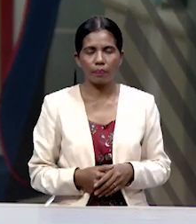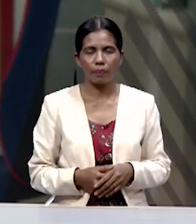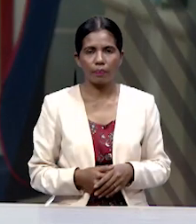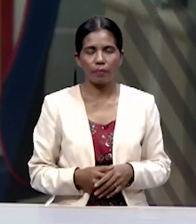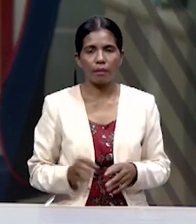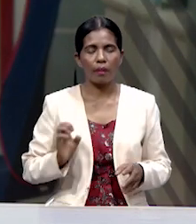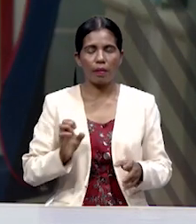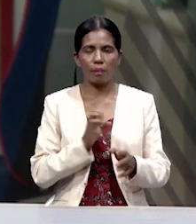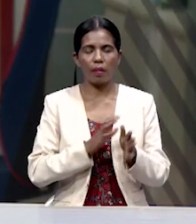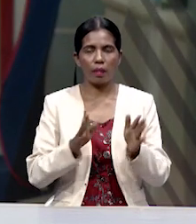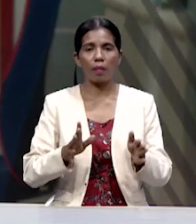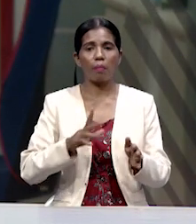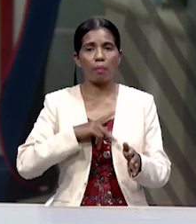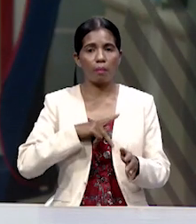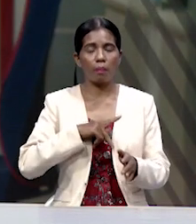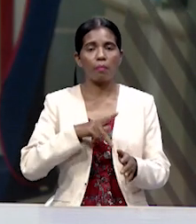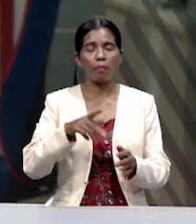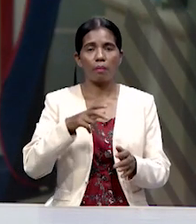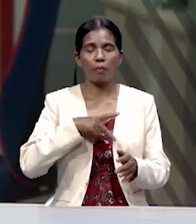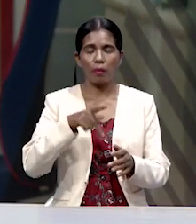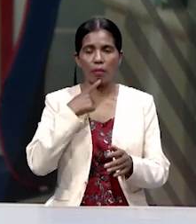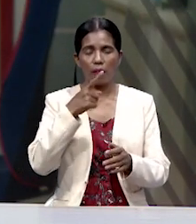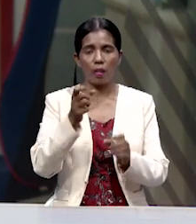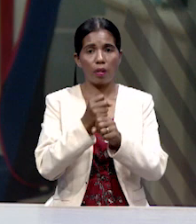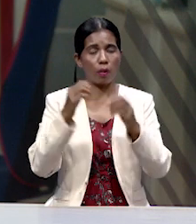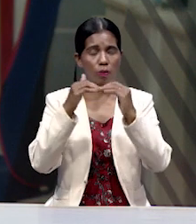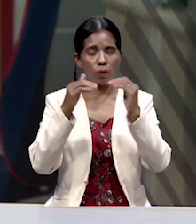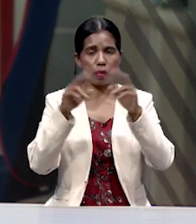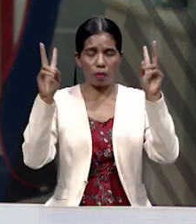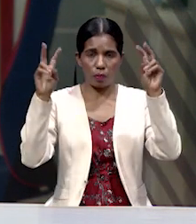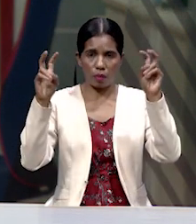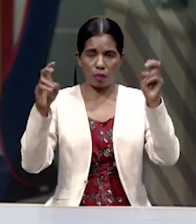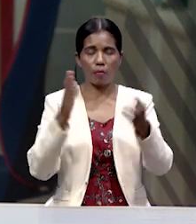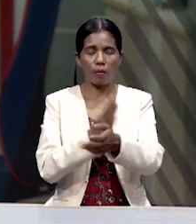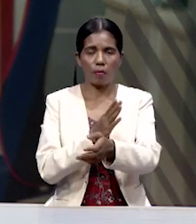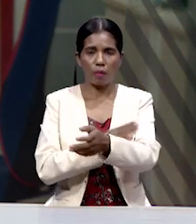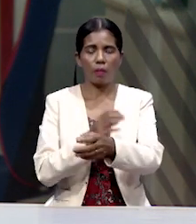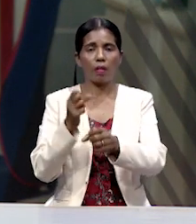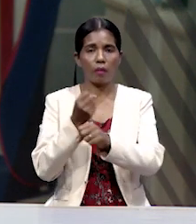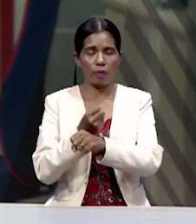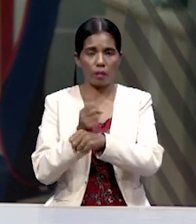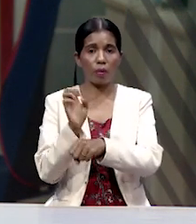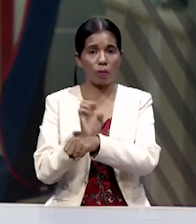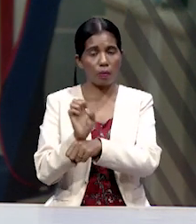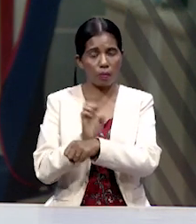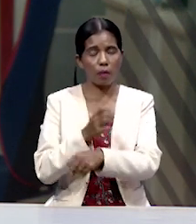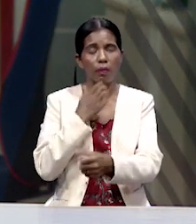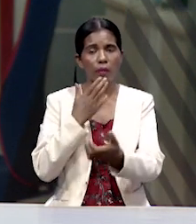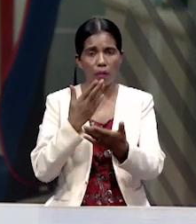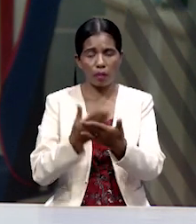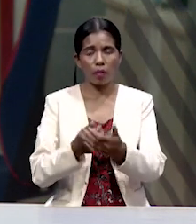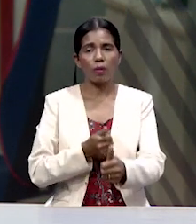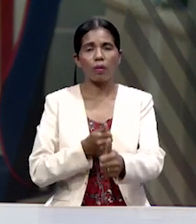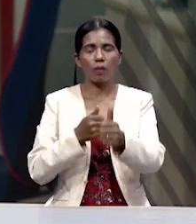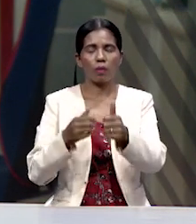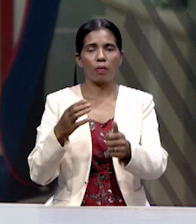Embaixada Portugal ho UNDP realiza seminário ho tema promove no a força economia sustentável baseia ba